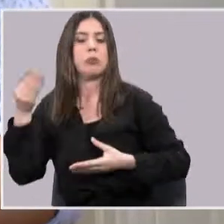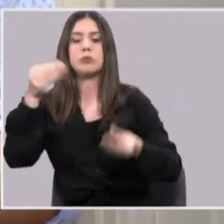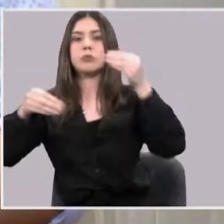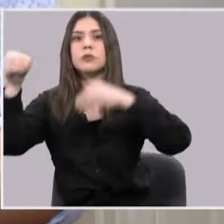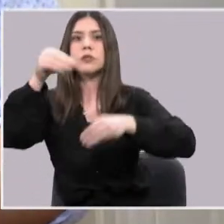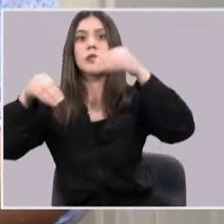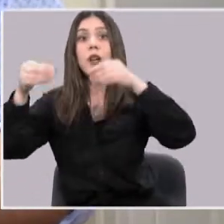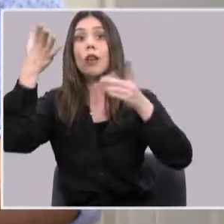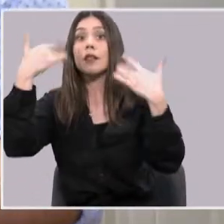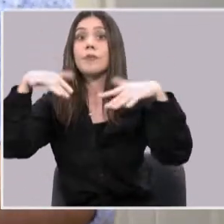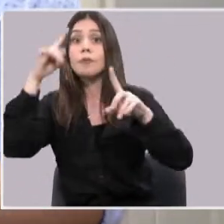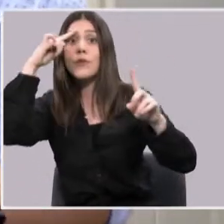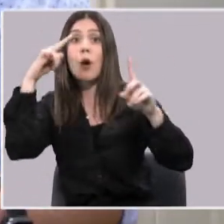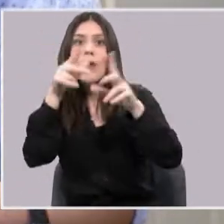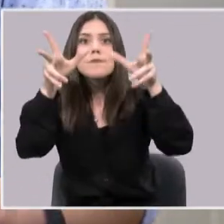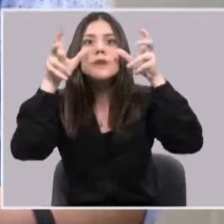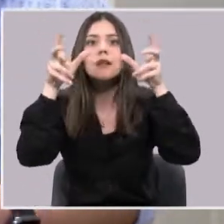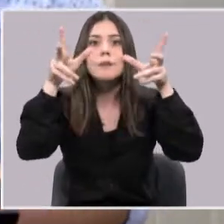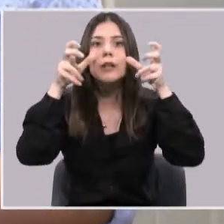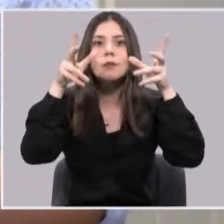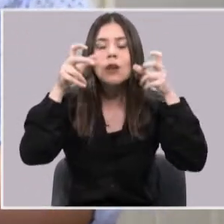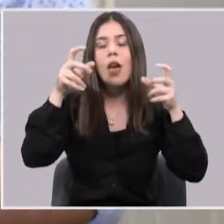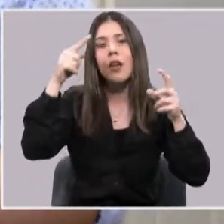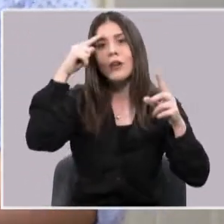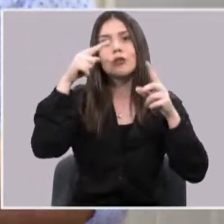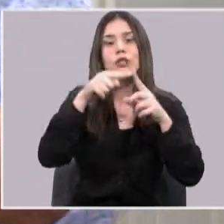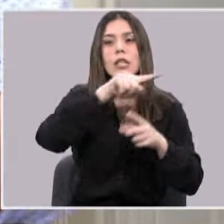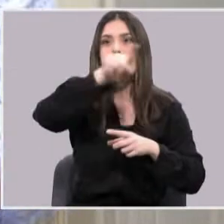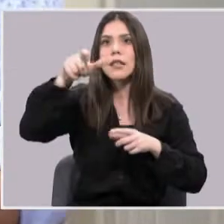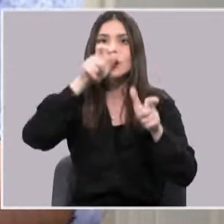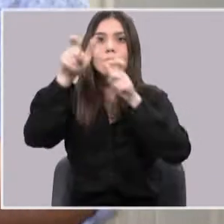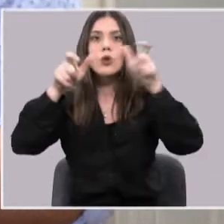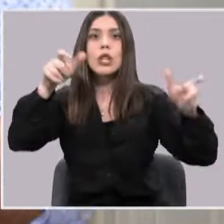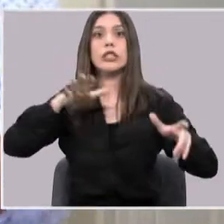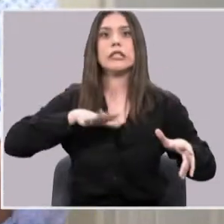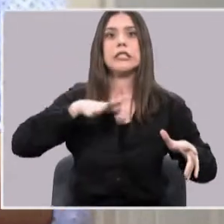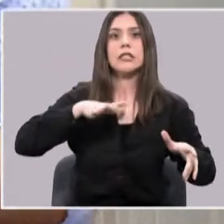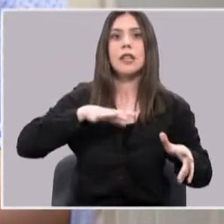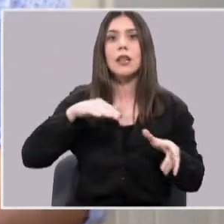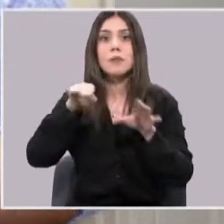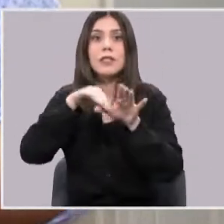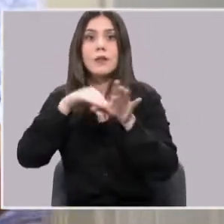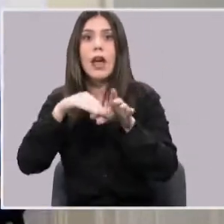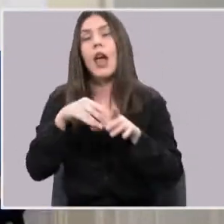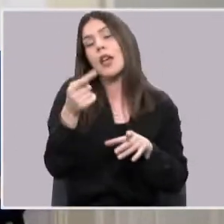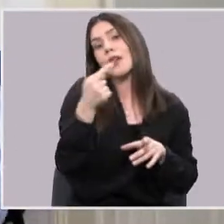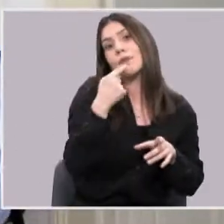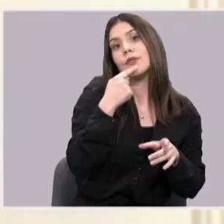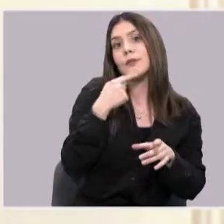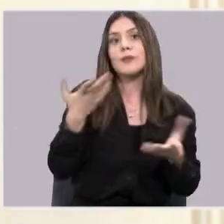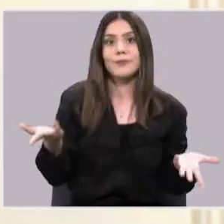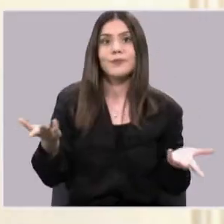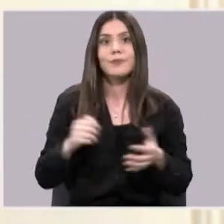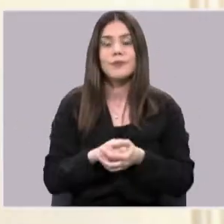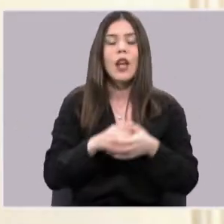também com o intuito de captar novos filiados e com o intuito de esses novos filiados ou esses novos interessados perceberem qual é que é o seu espaço na